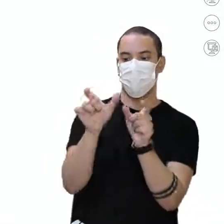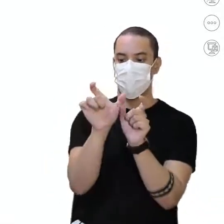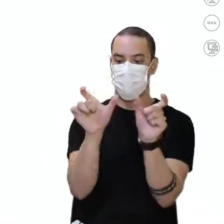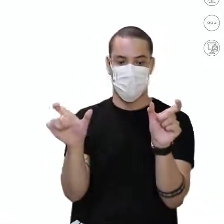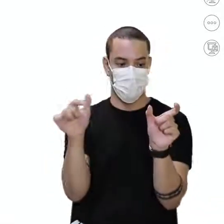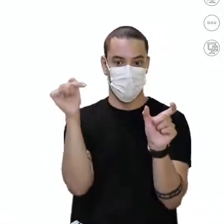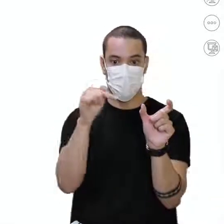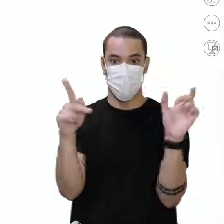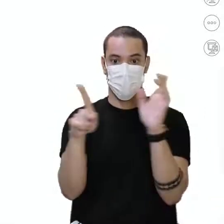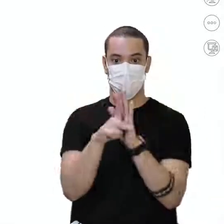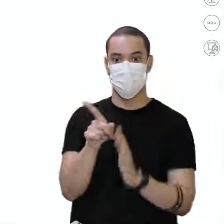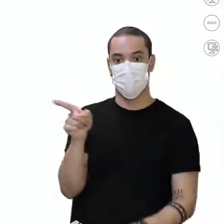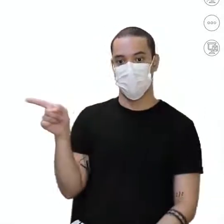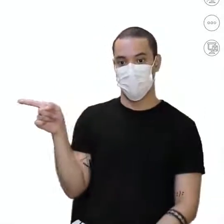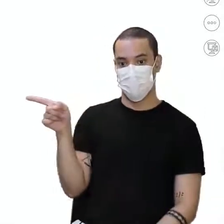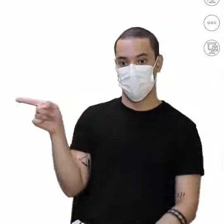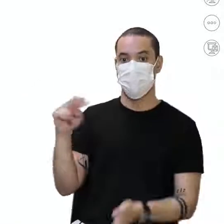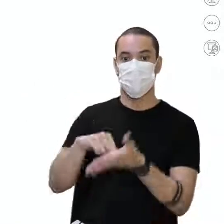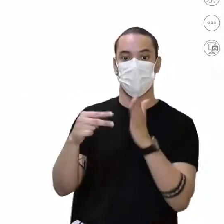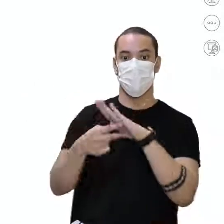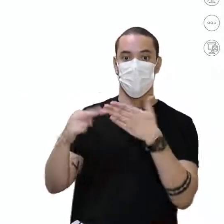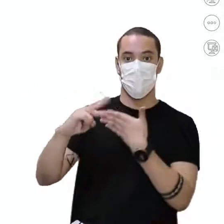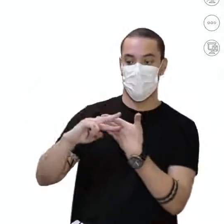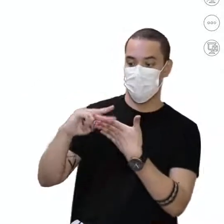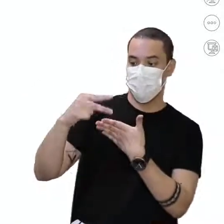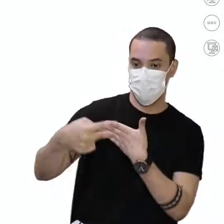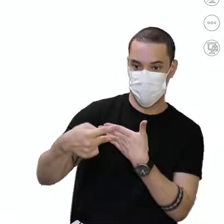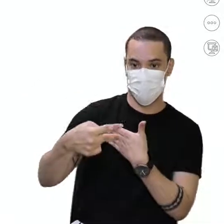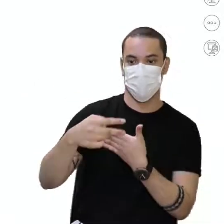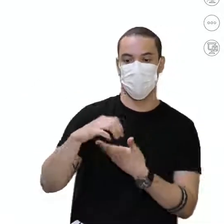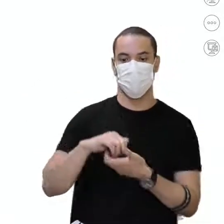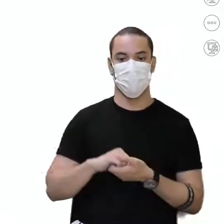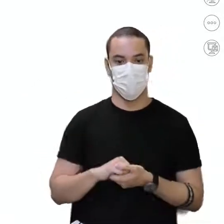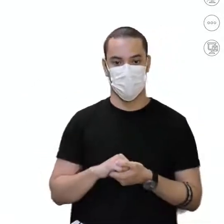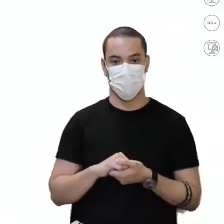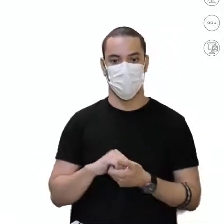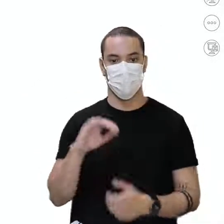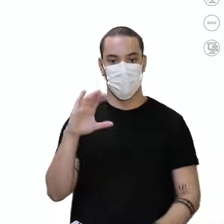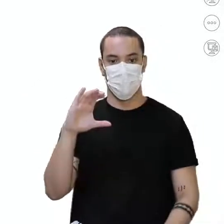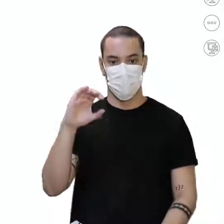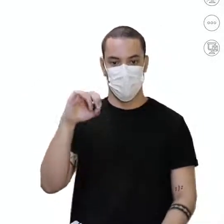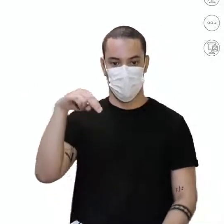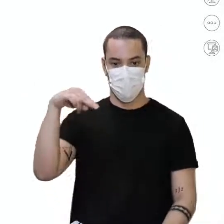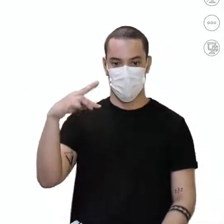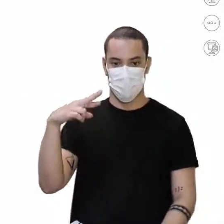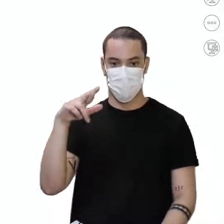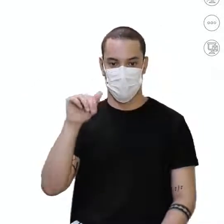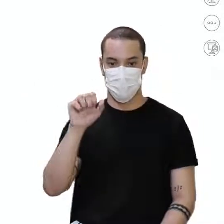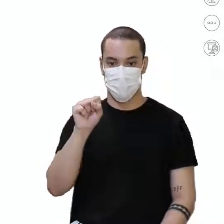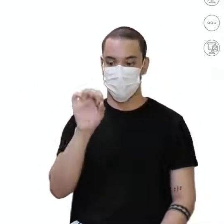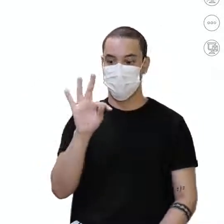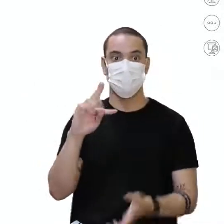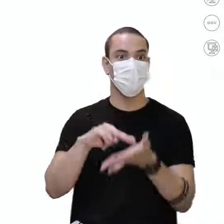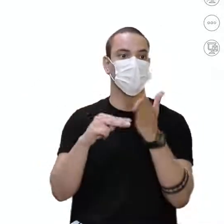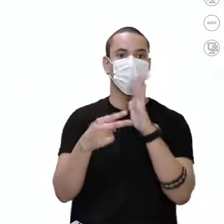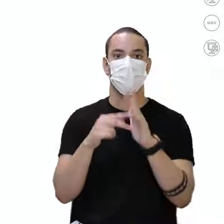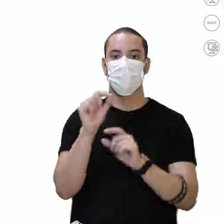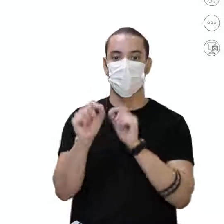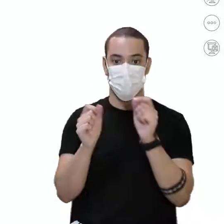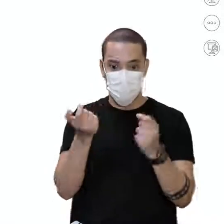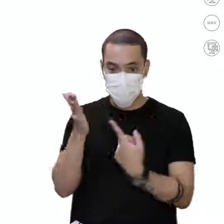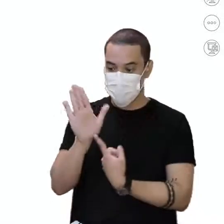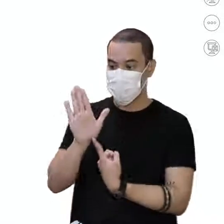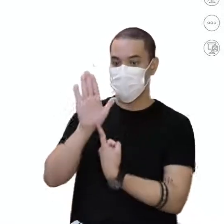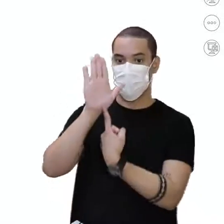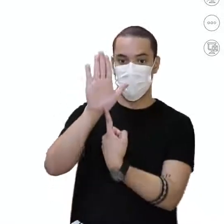dessas palavras aqui é a ideia de consequência. Contrast, quando você quer expressar contraste, você